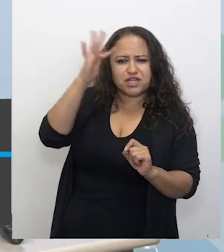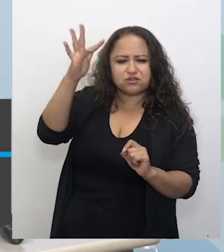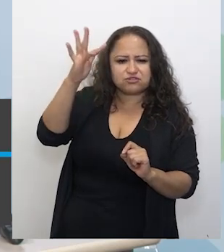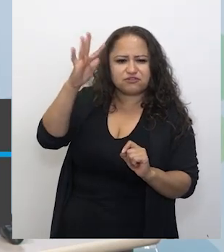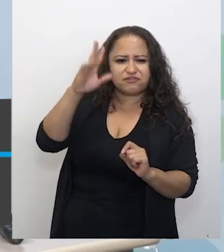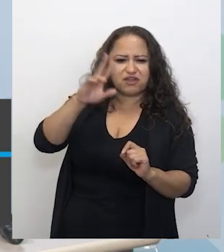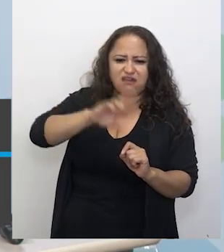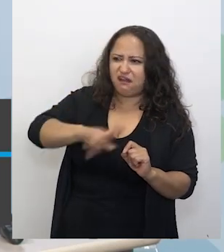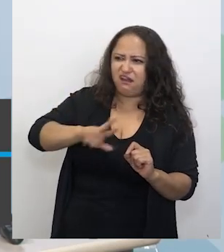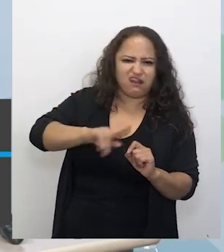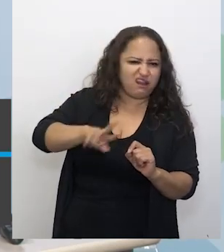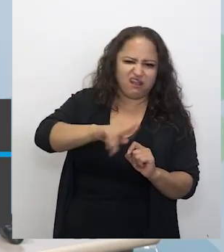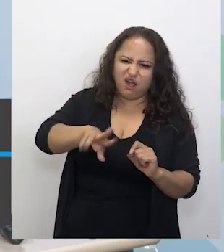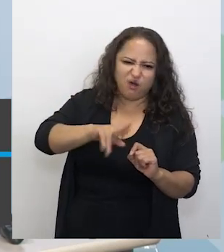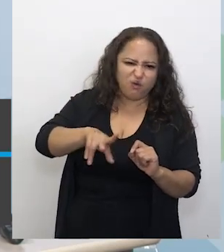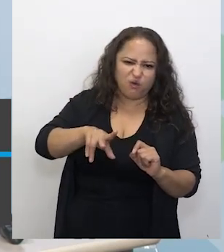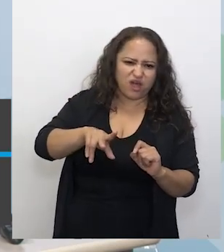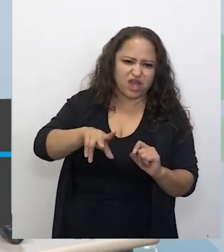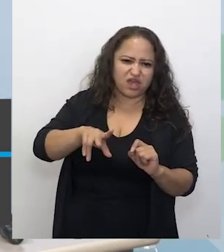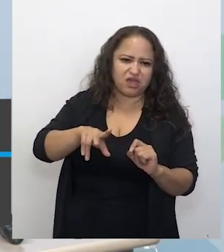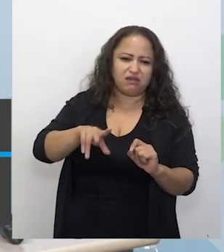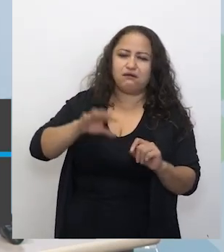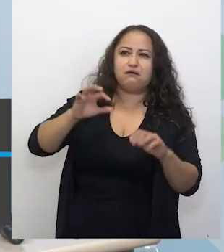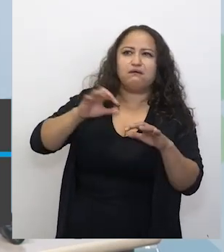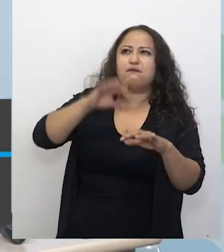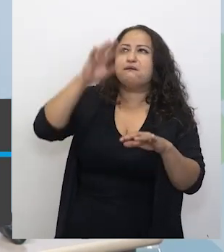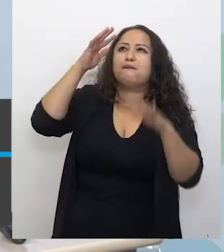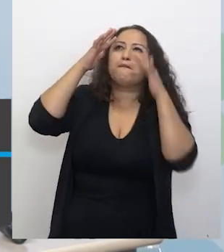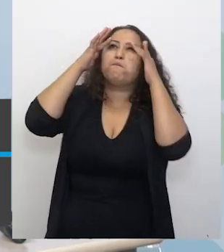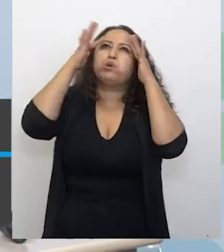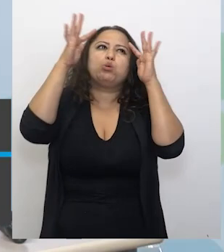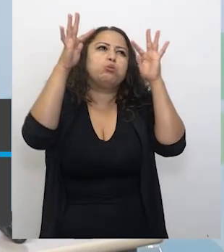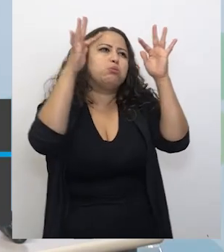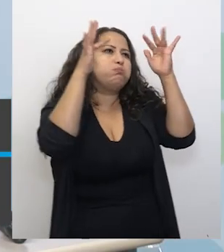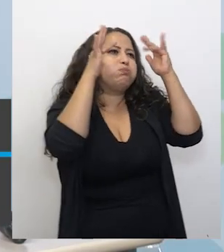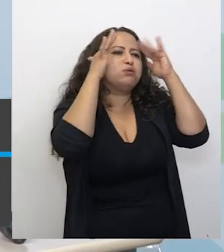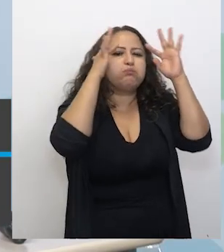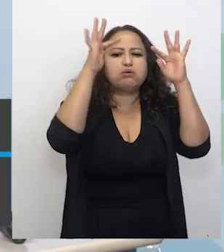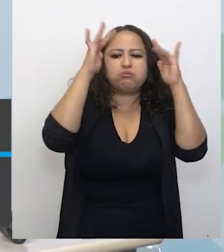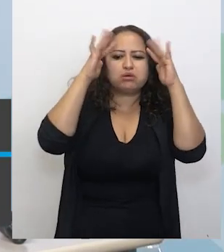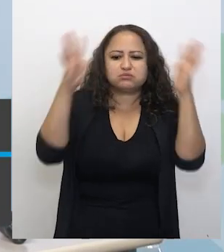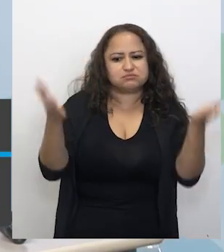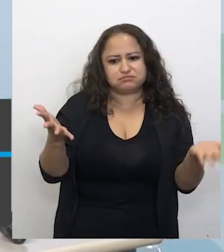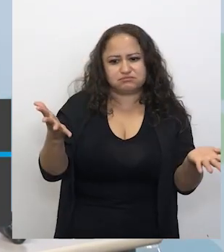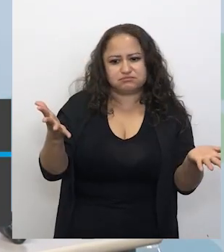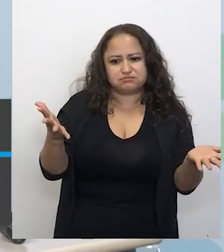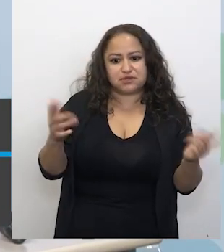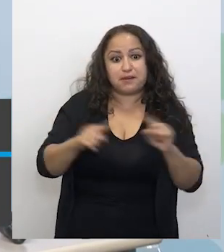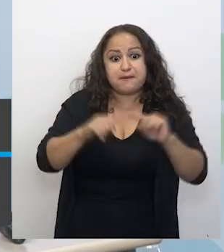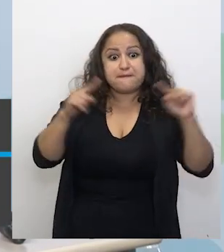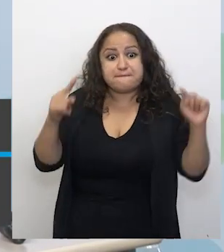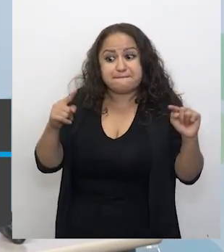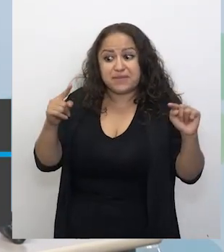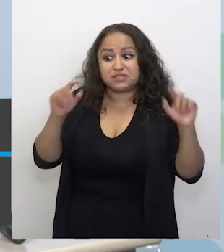que paira assim em outra instância, em outro terreno, né? Mas que ela está